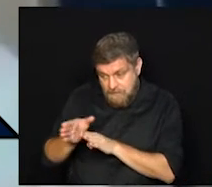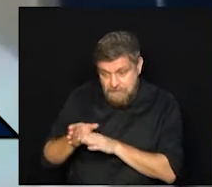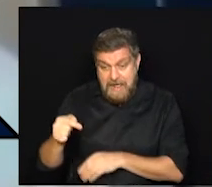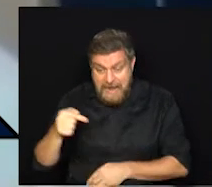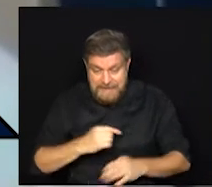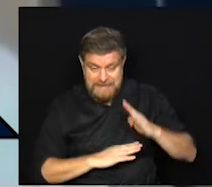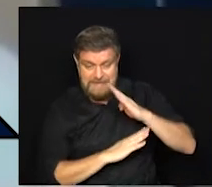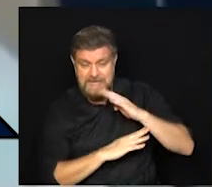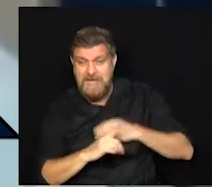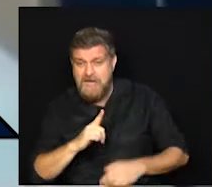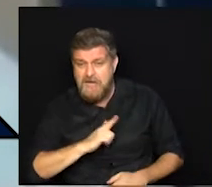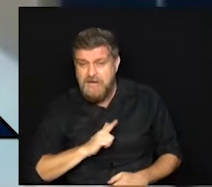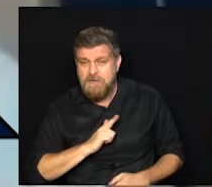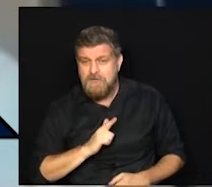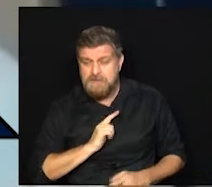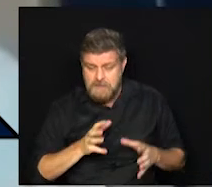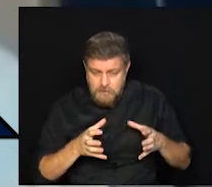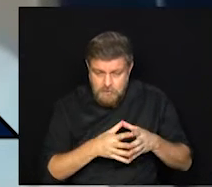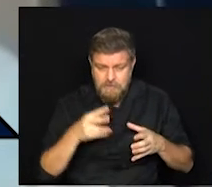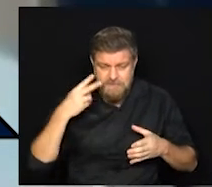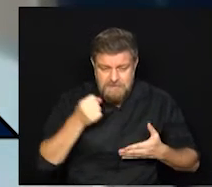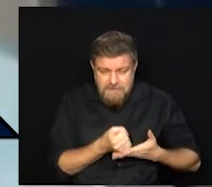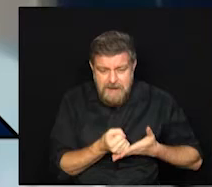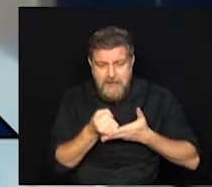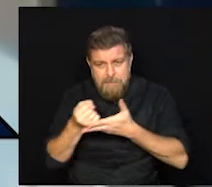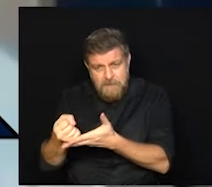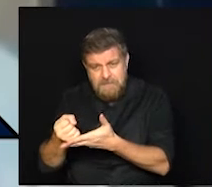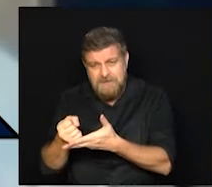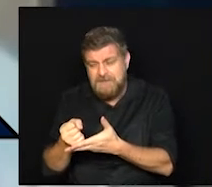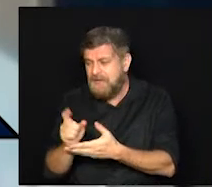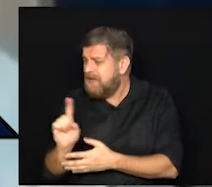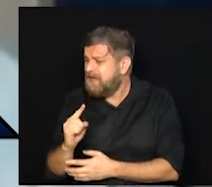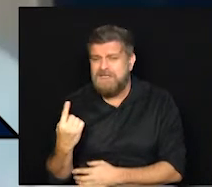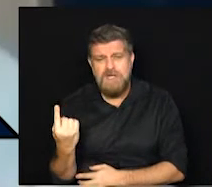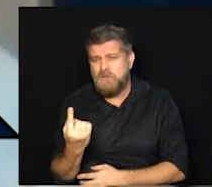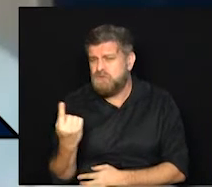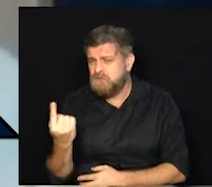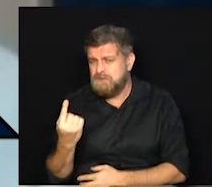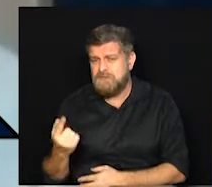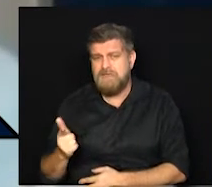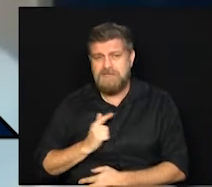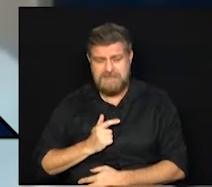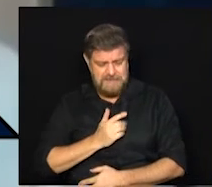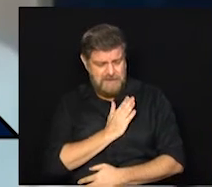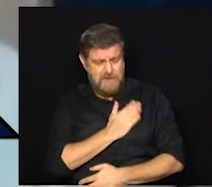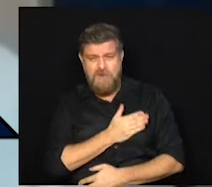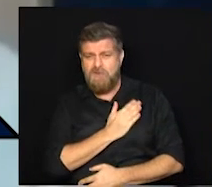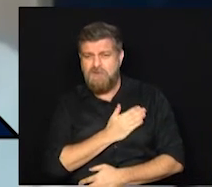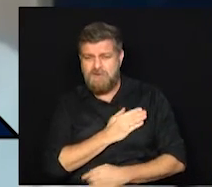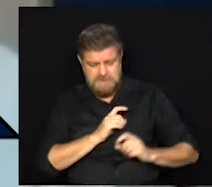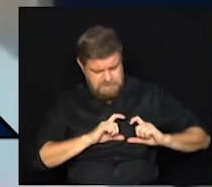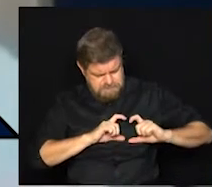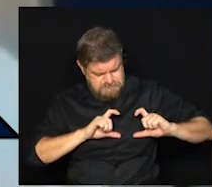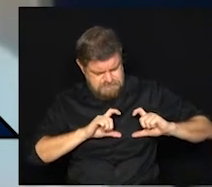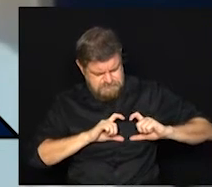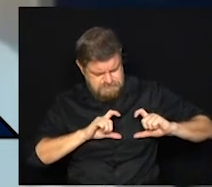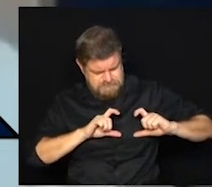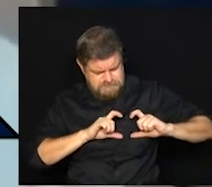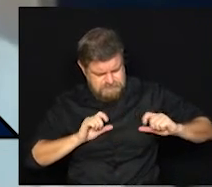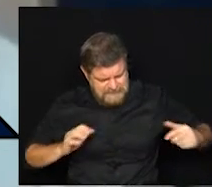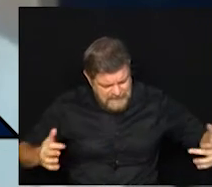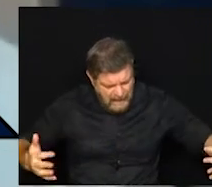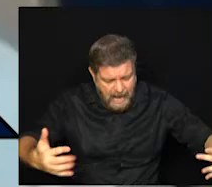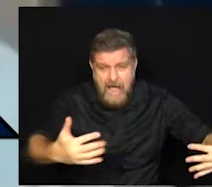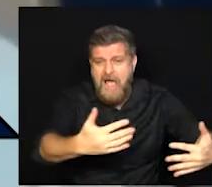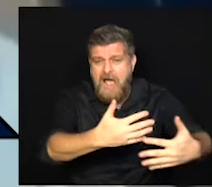e para ela não sentir sozinha, que nós temos muita gente que tem um coração enorme, que acolhe, que luta, e